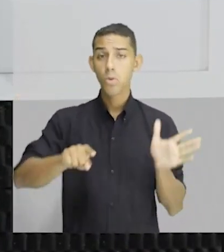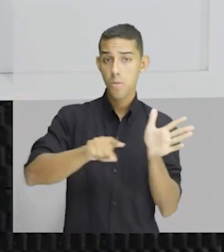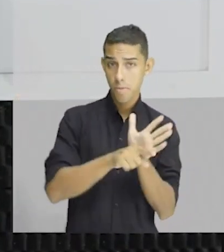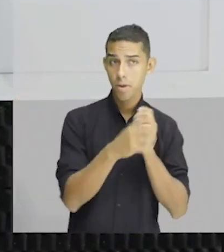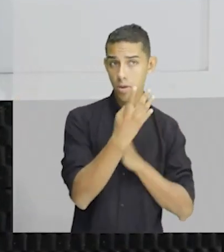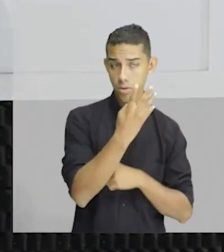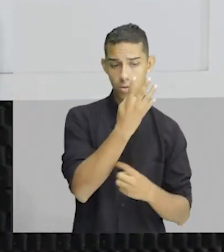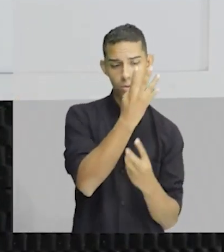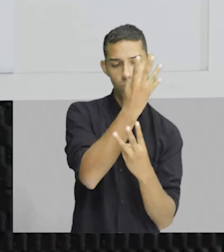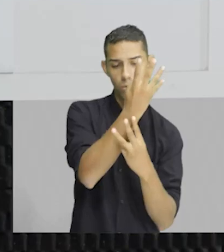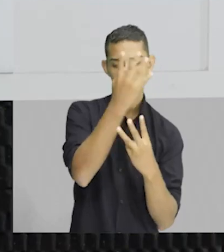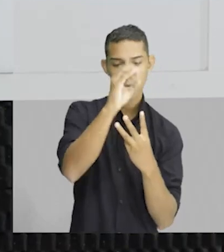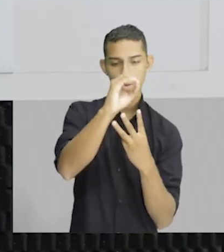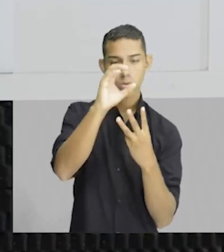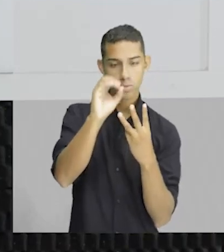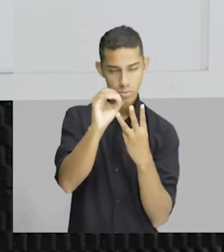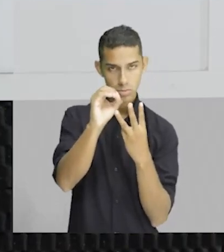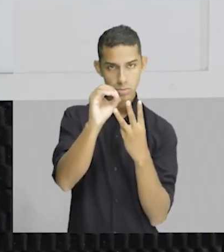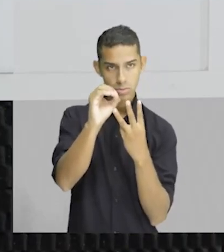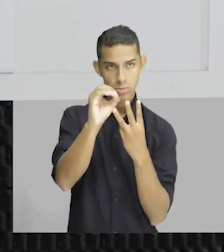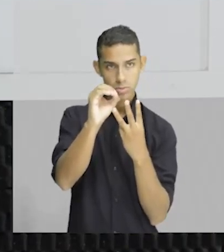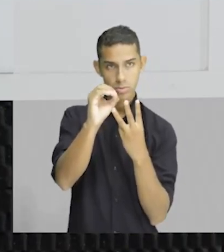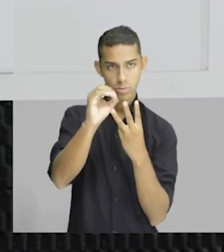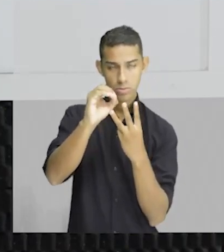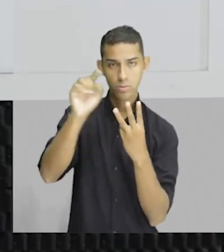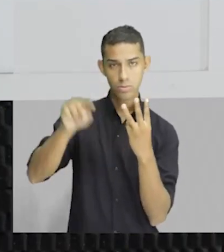medida, metro.